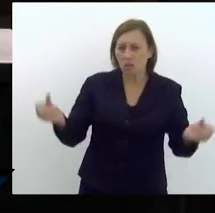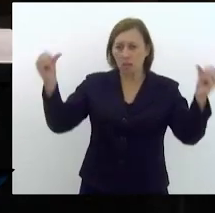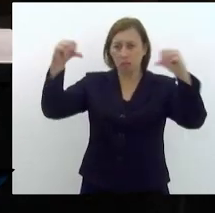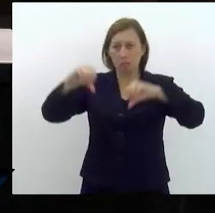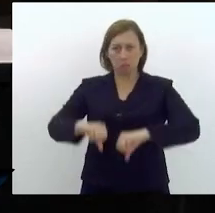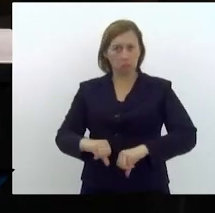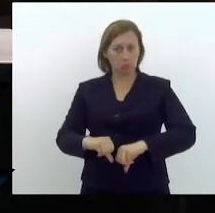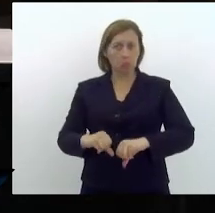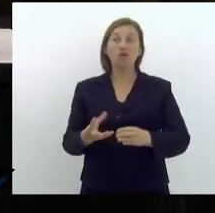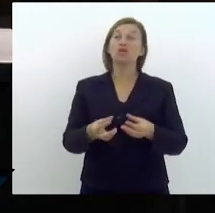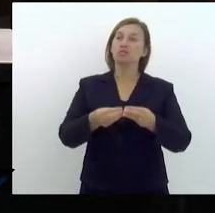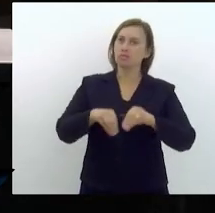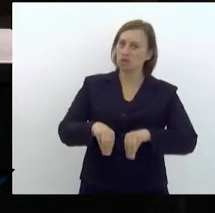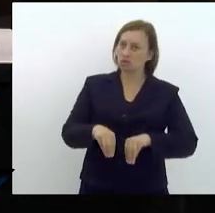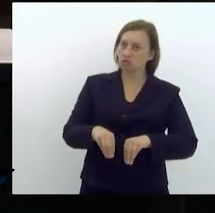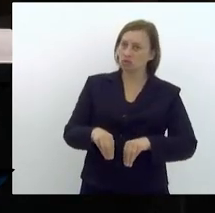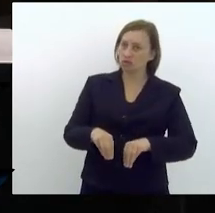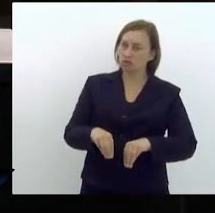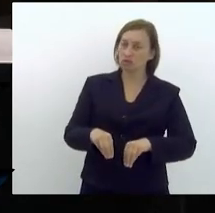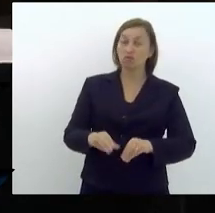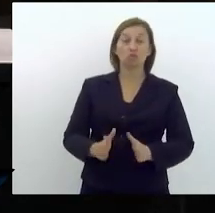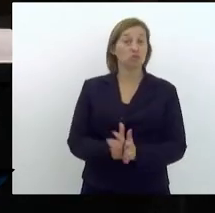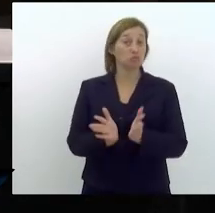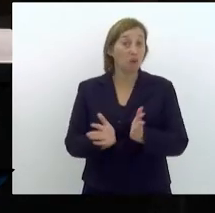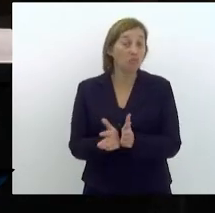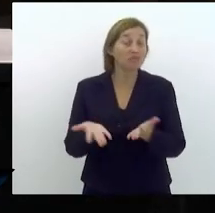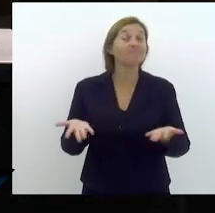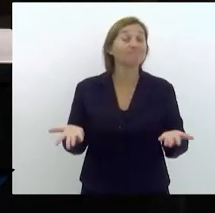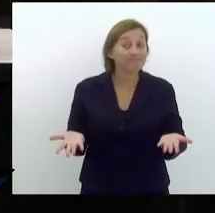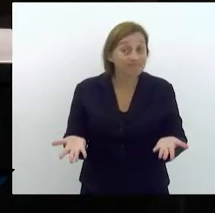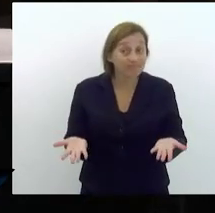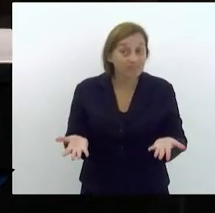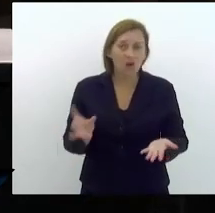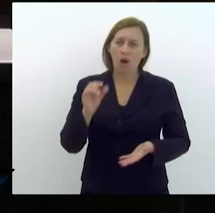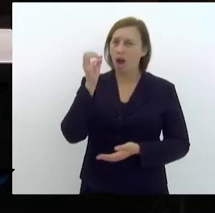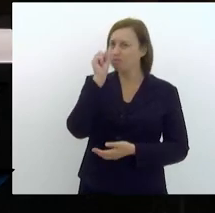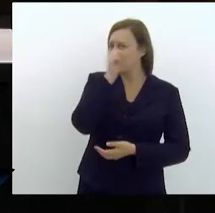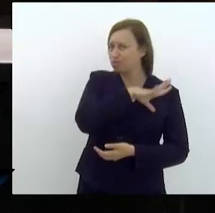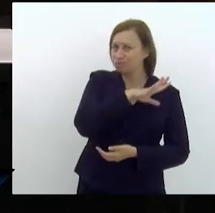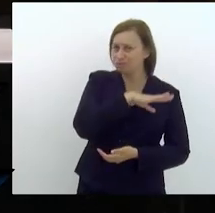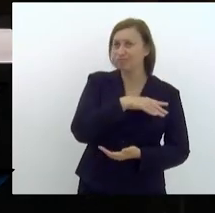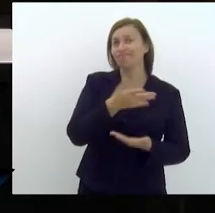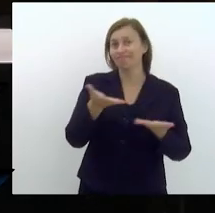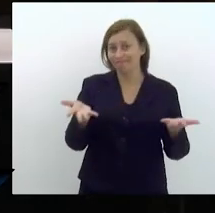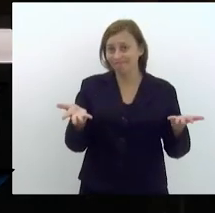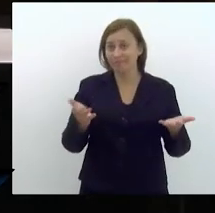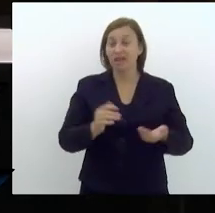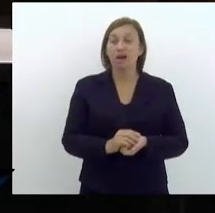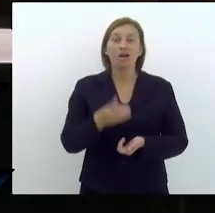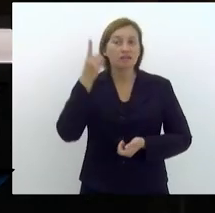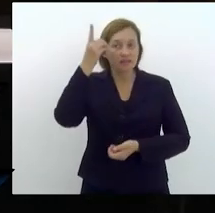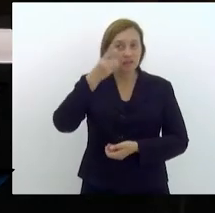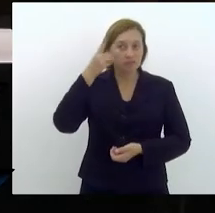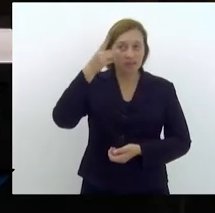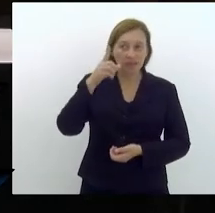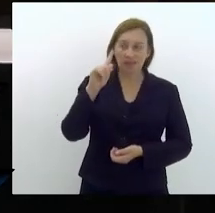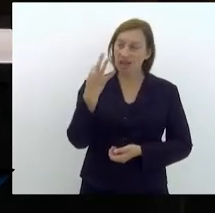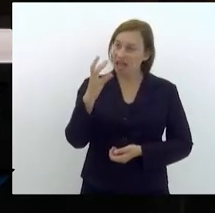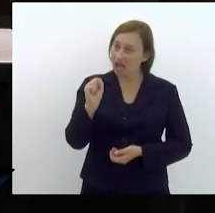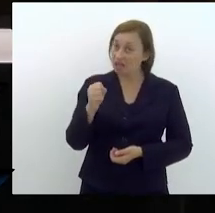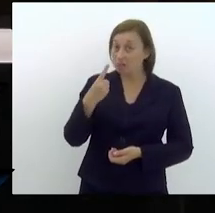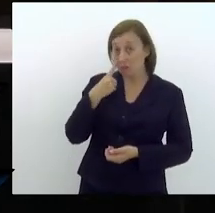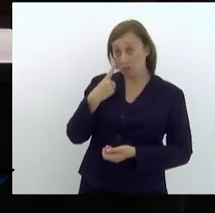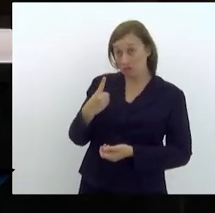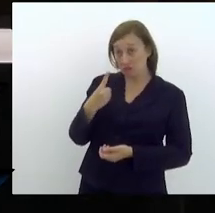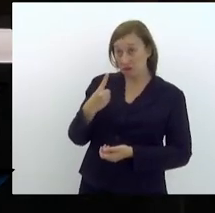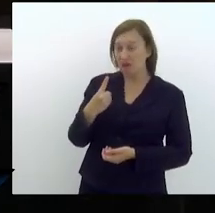e prejudicando aqueles que menos têm são absurdo Deputado Gagliasso para você ter uma